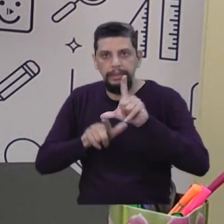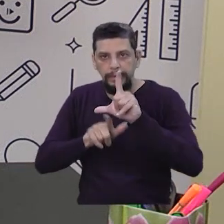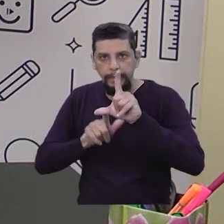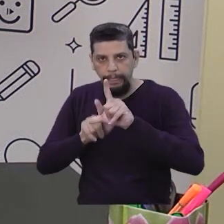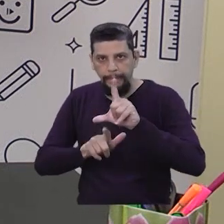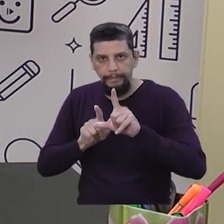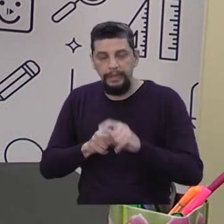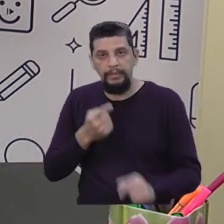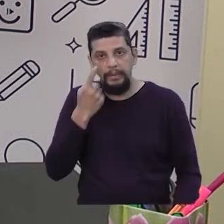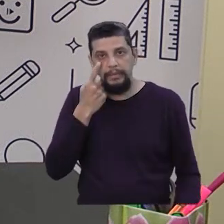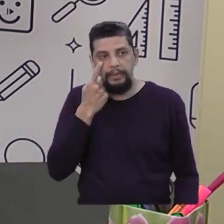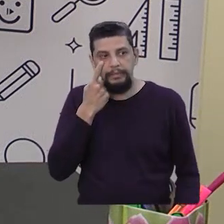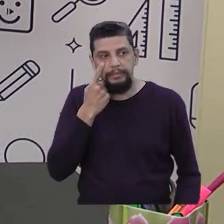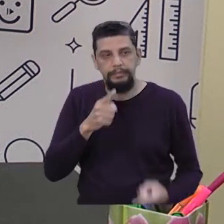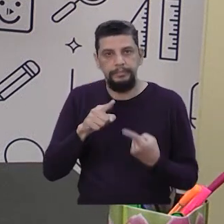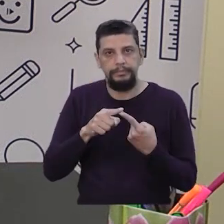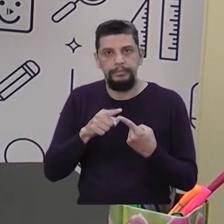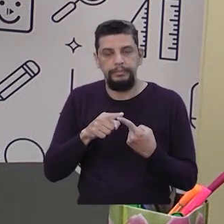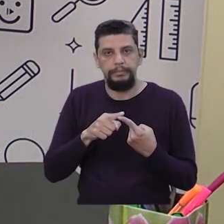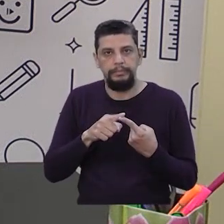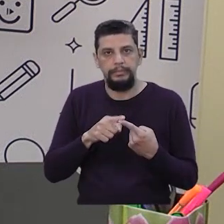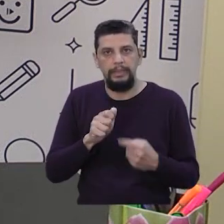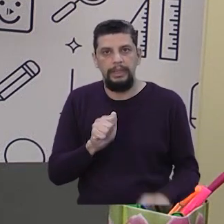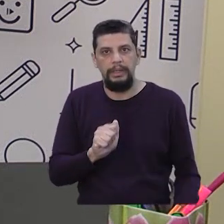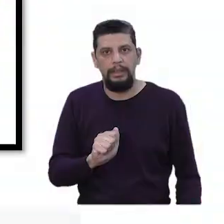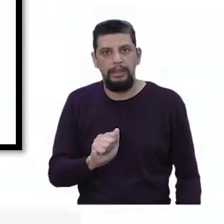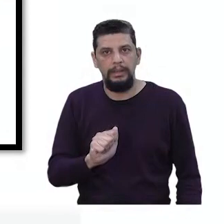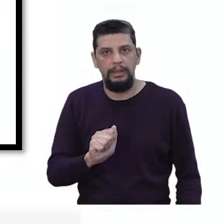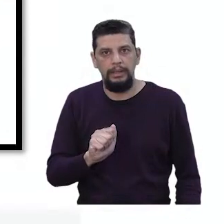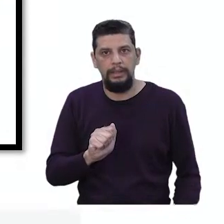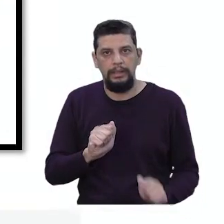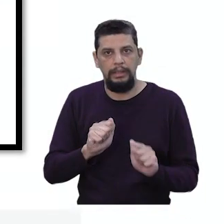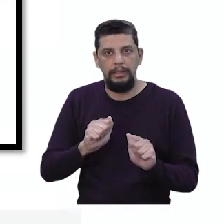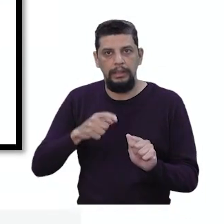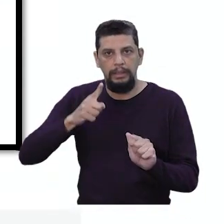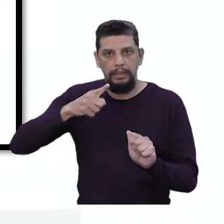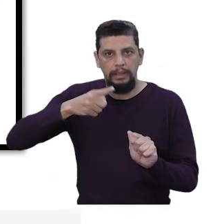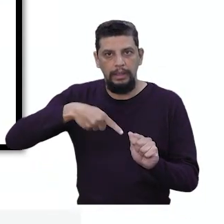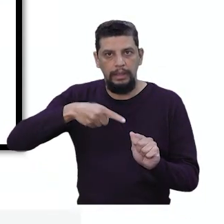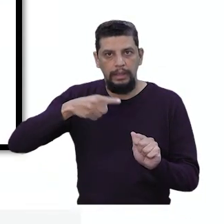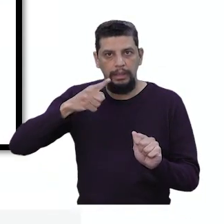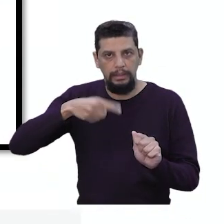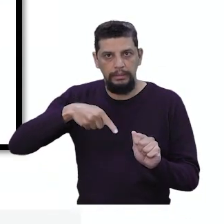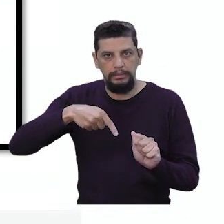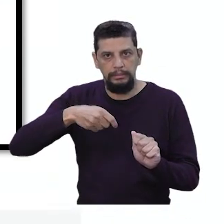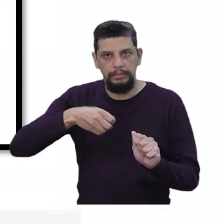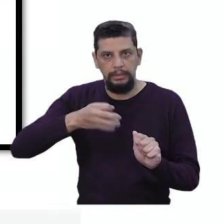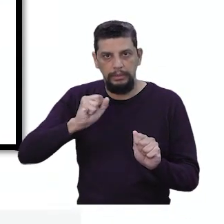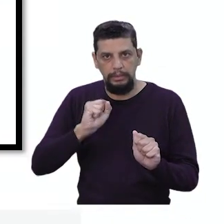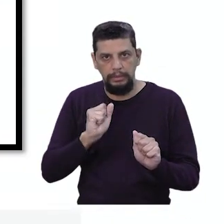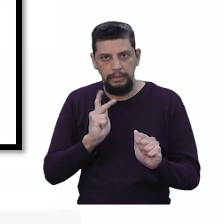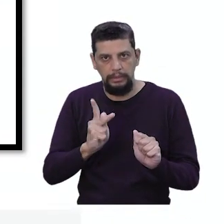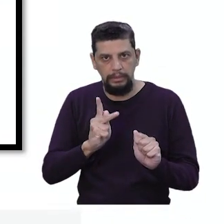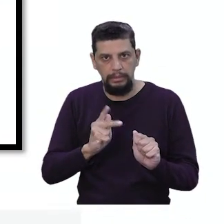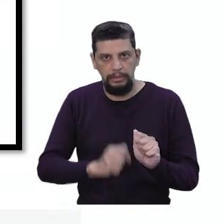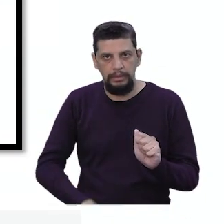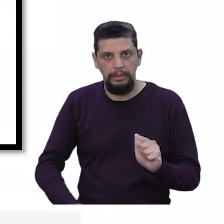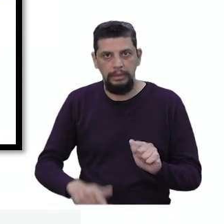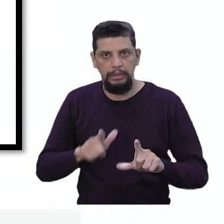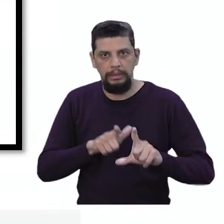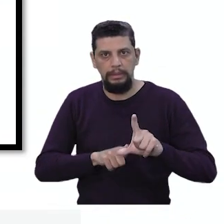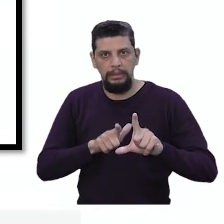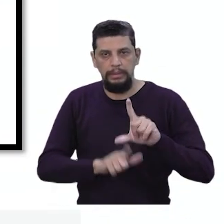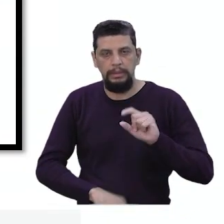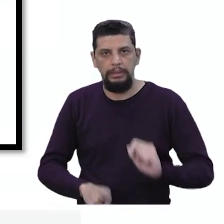para escrever árvore. Vamos lá, ó. O A com acento, certo? Depois veio